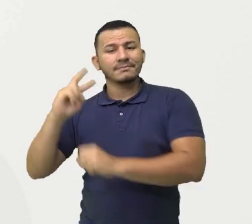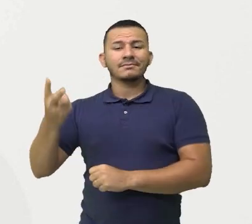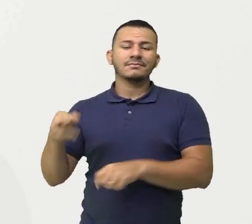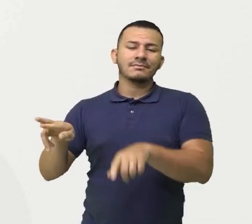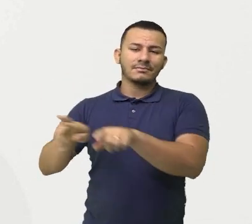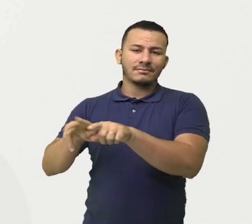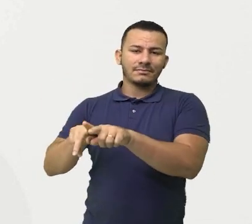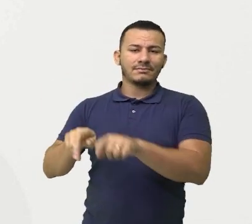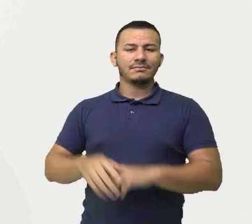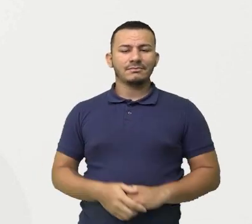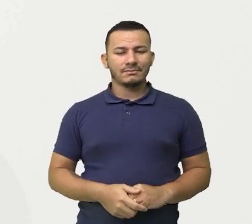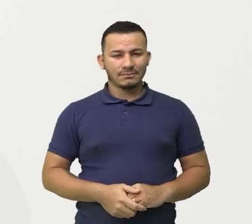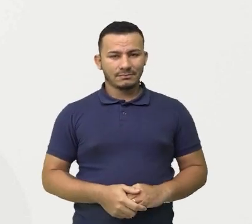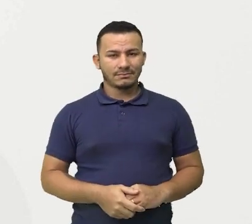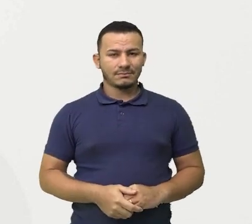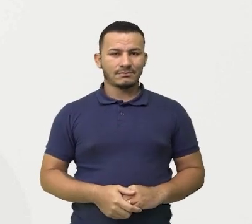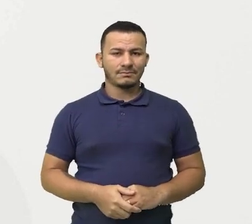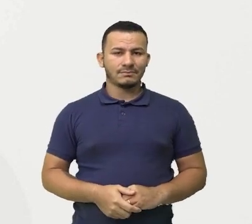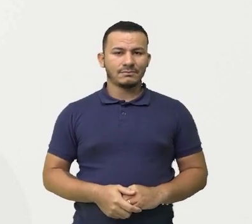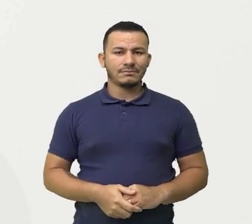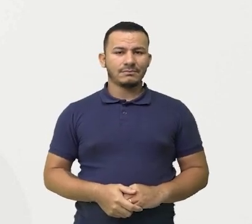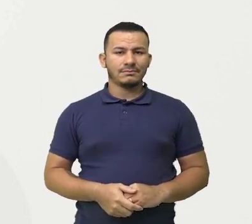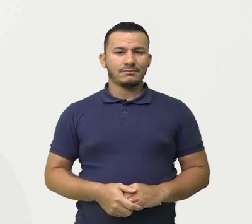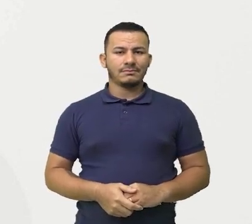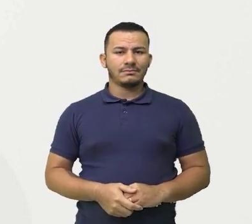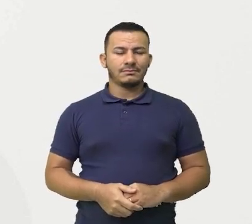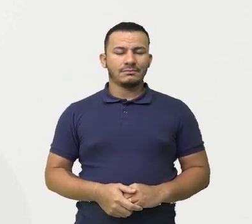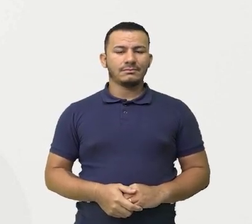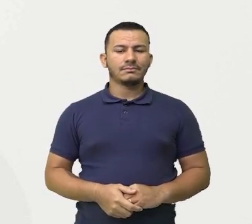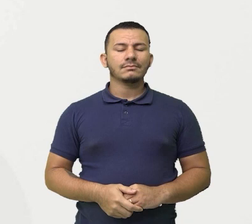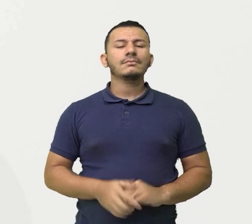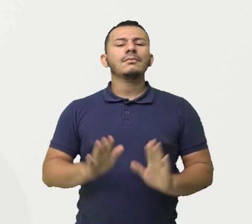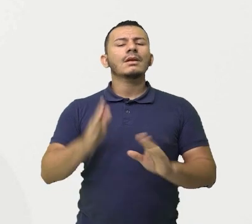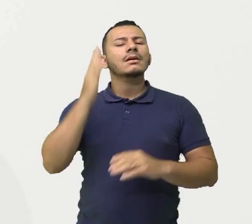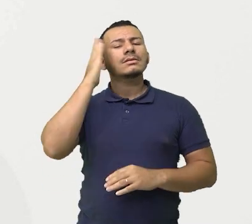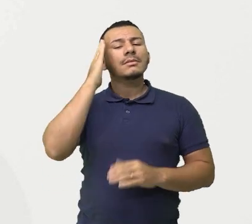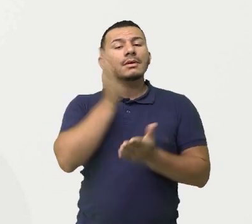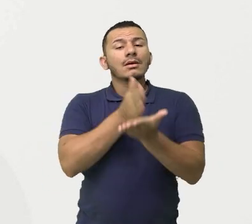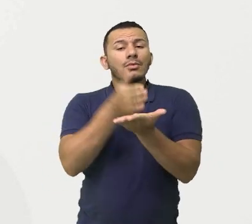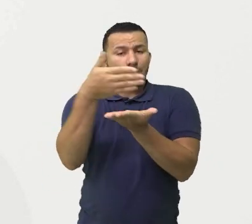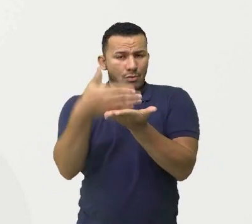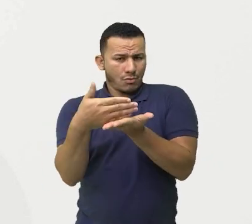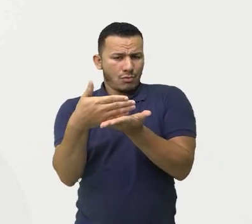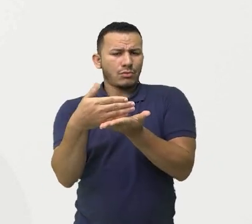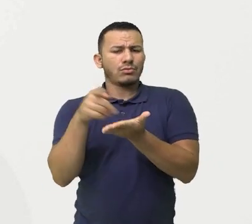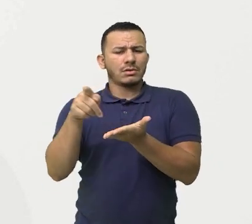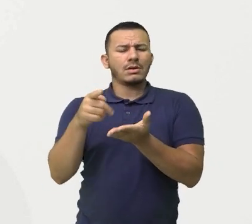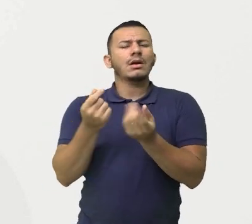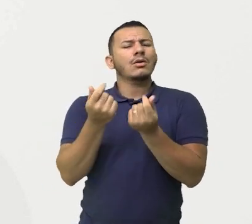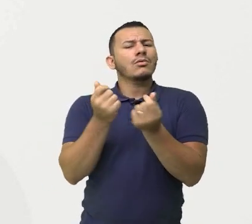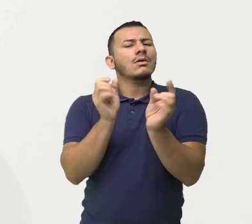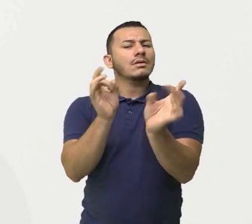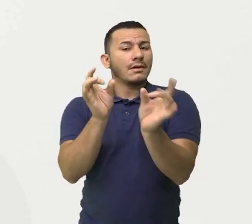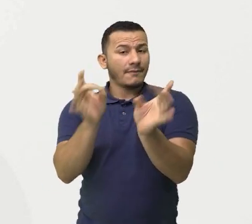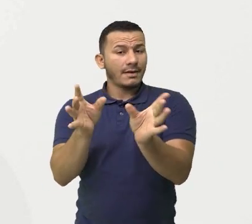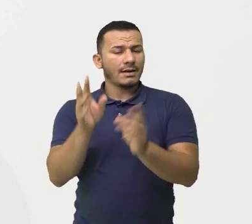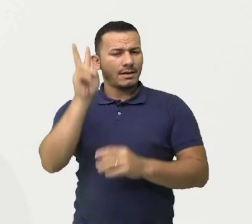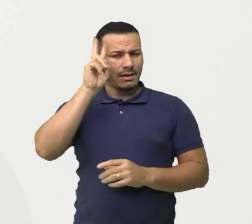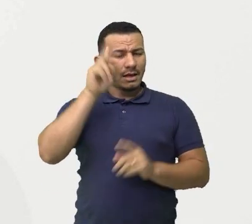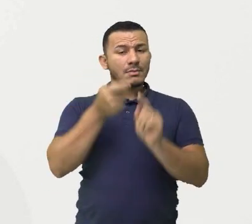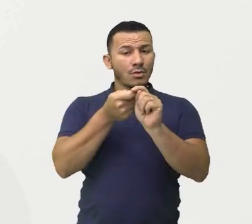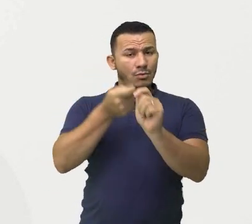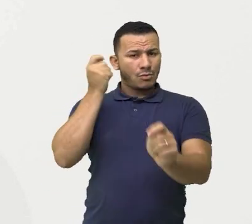aí R$2 como resposta, beleza? E o preço de venda? Olha só, se o lucro foi